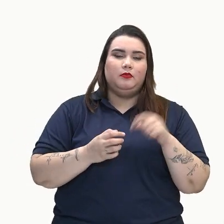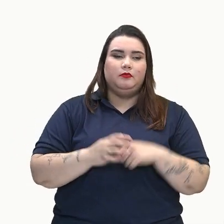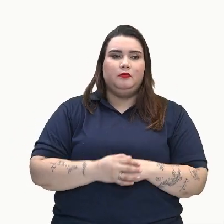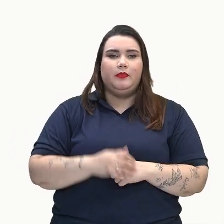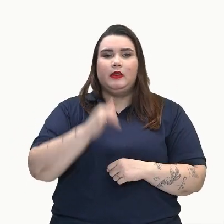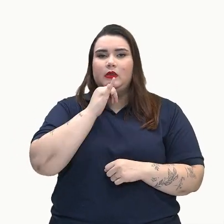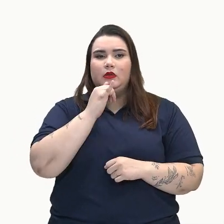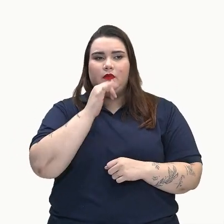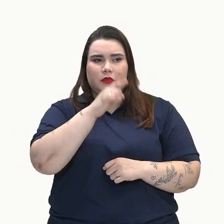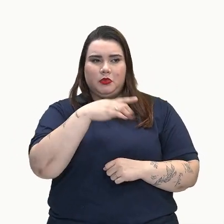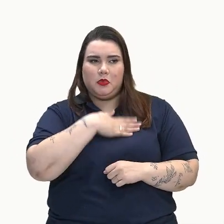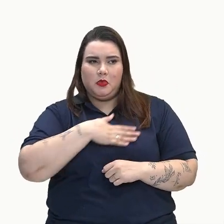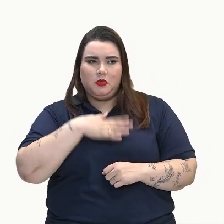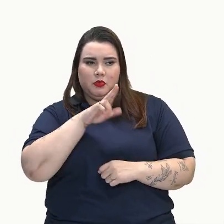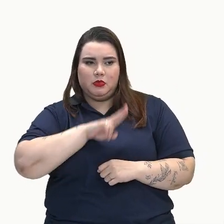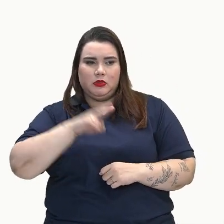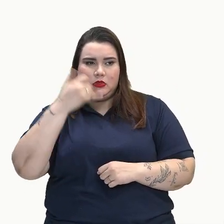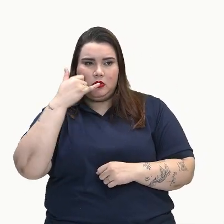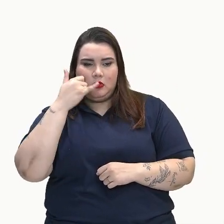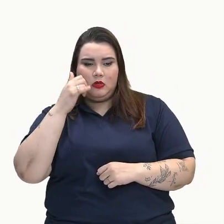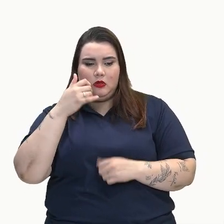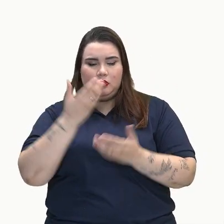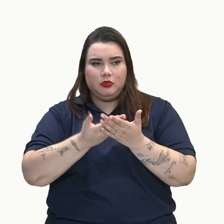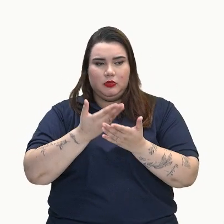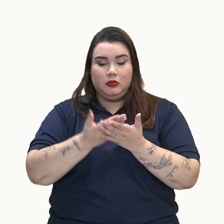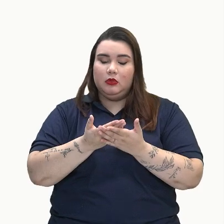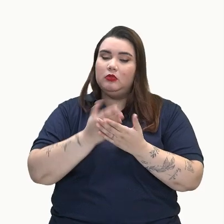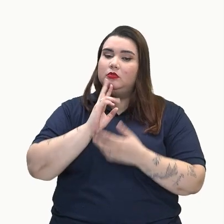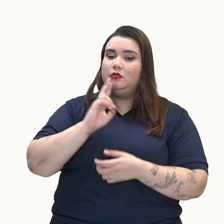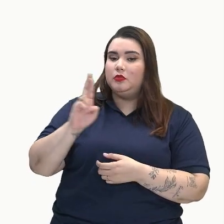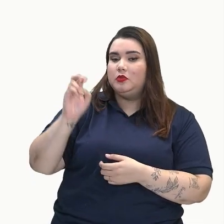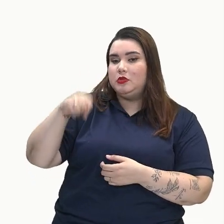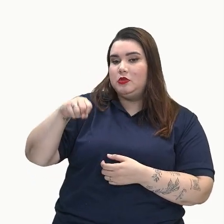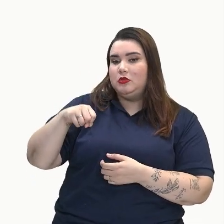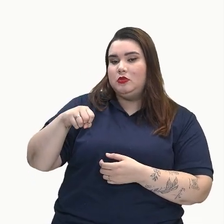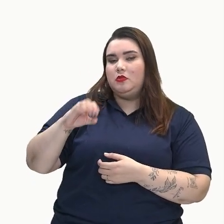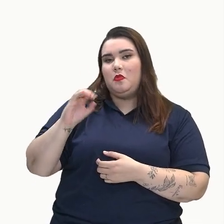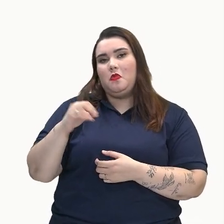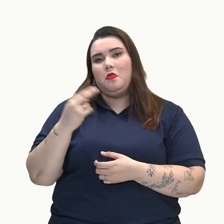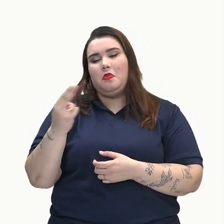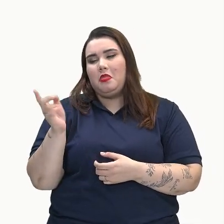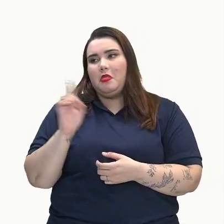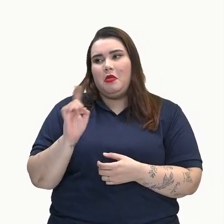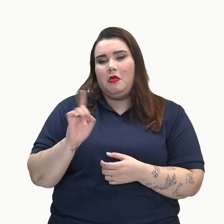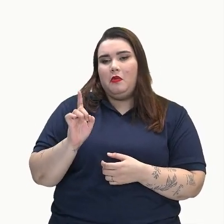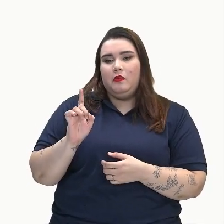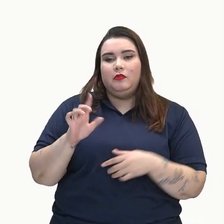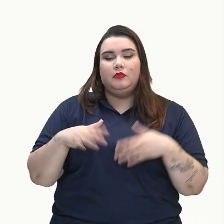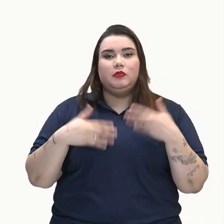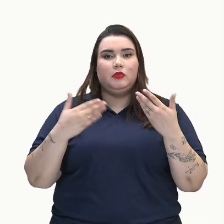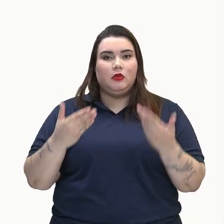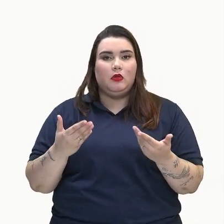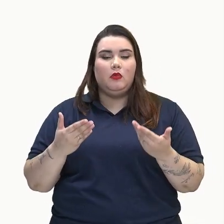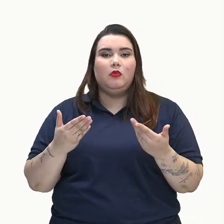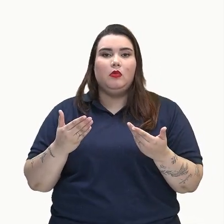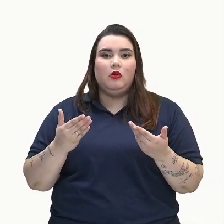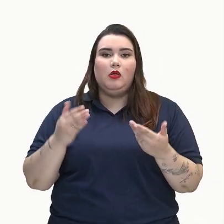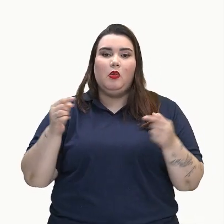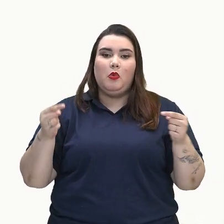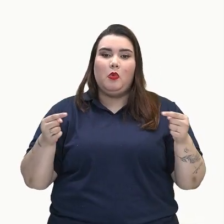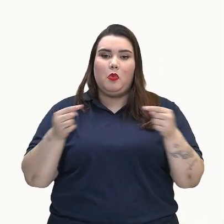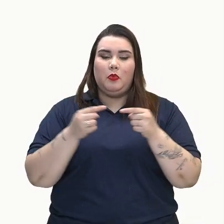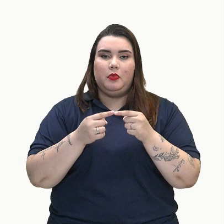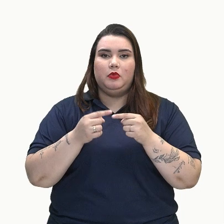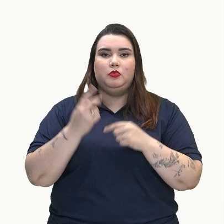gosta de usar celular para estudar? Qual vai ser a resposta? Sim ou não, né? Então, qual seria o ideal? Combinar os